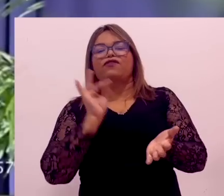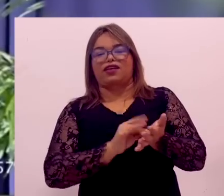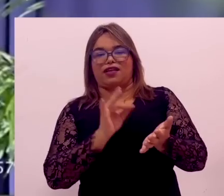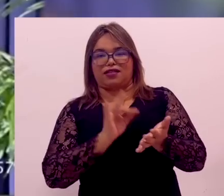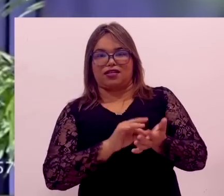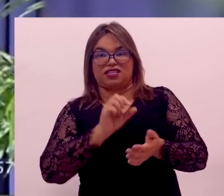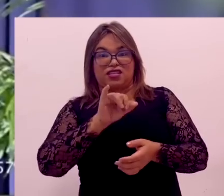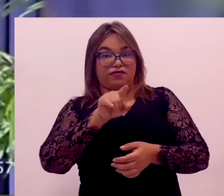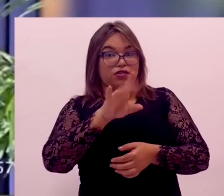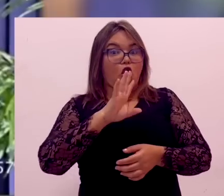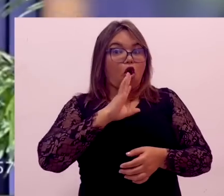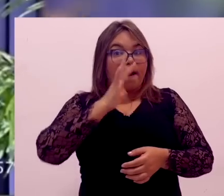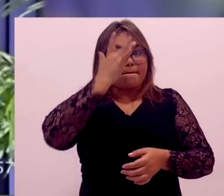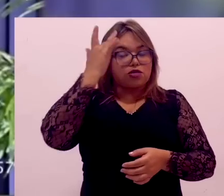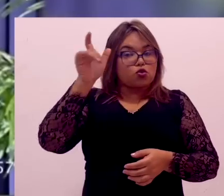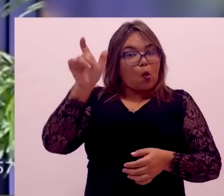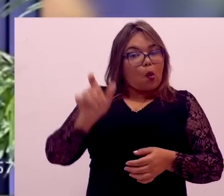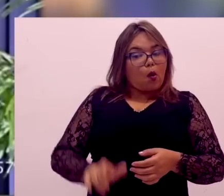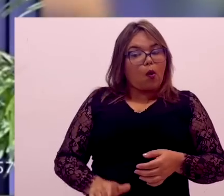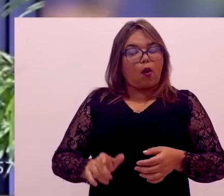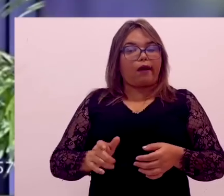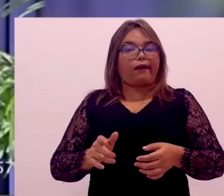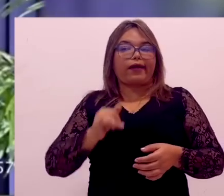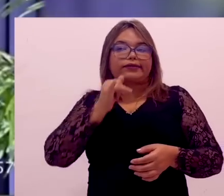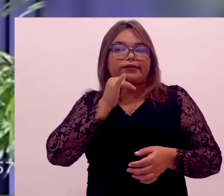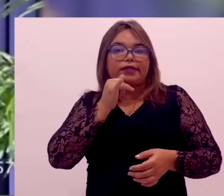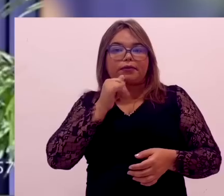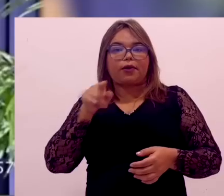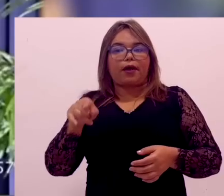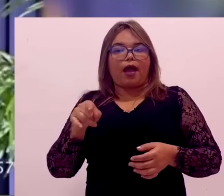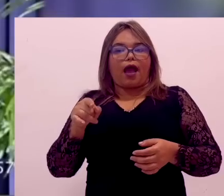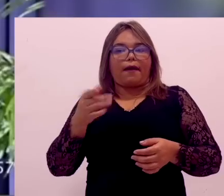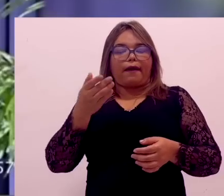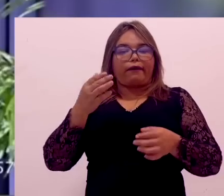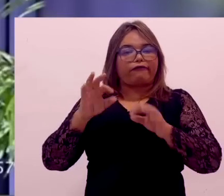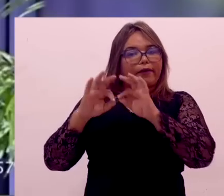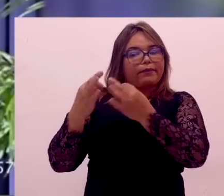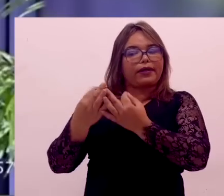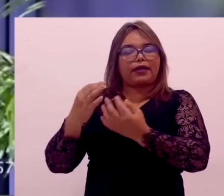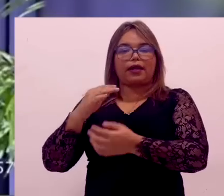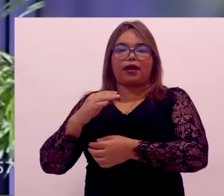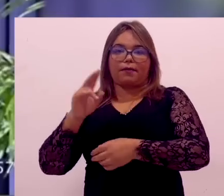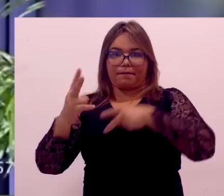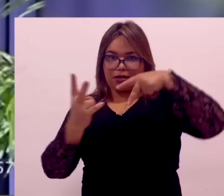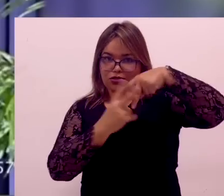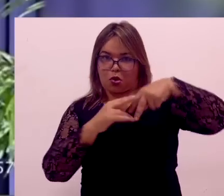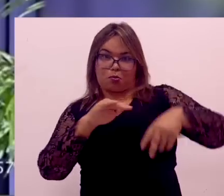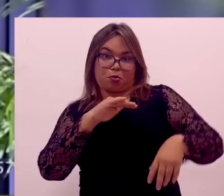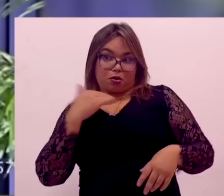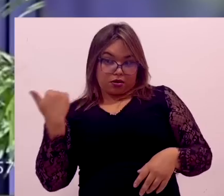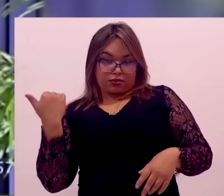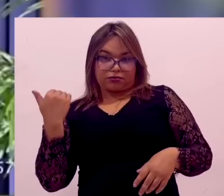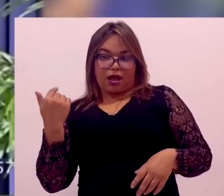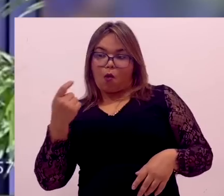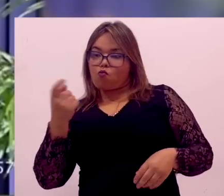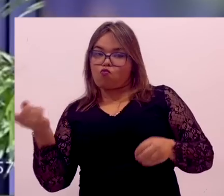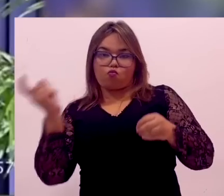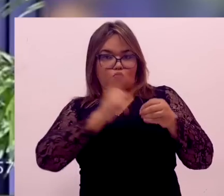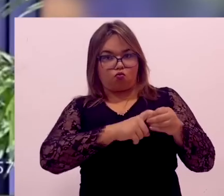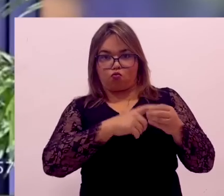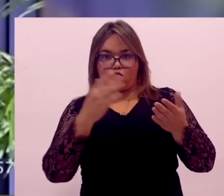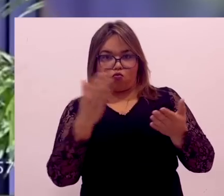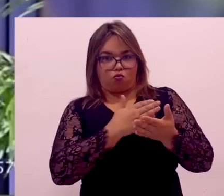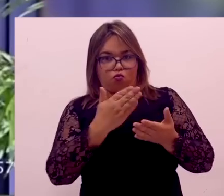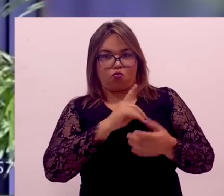verdadeiro livro, a não ser que você conheça alguém cujo parente maçom tenha morrido e o livro não tenha